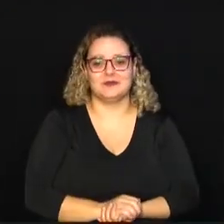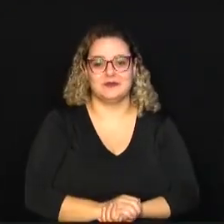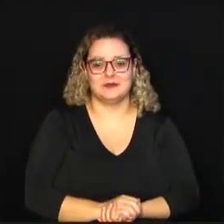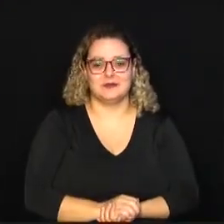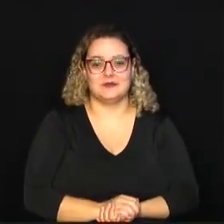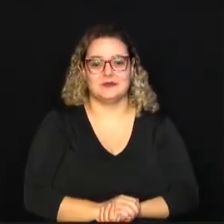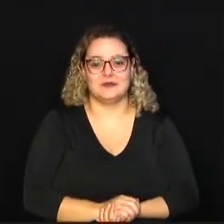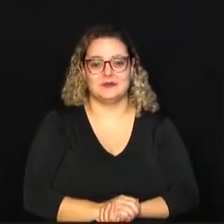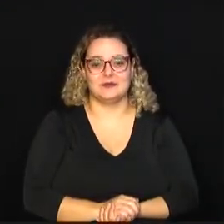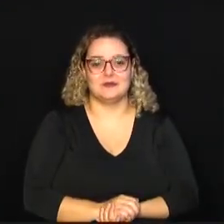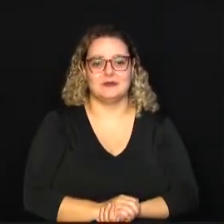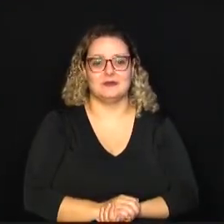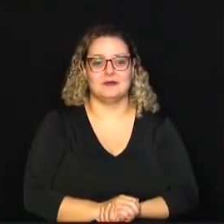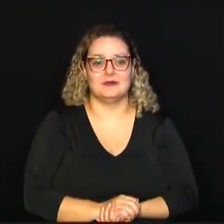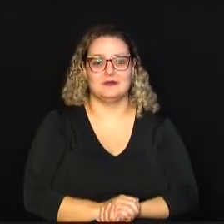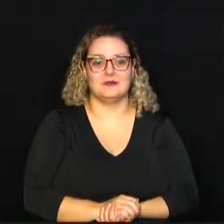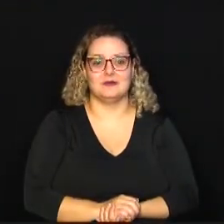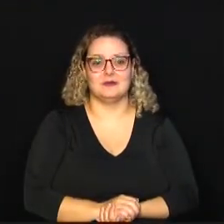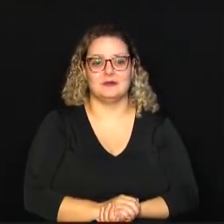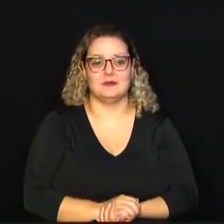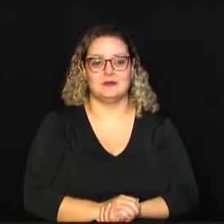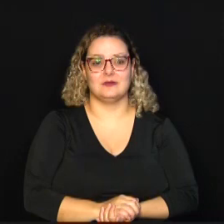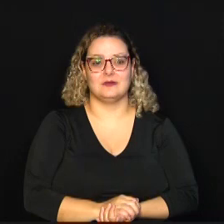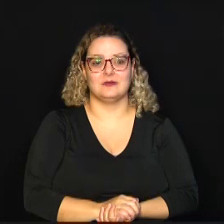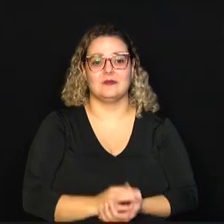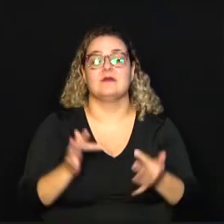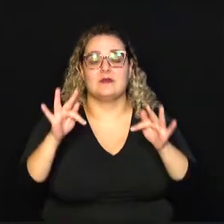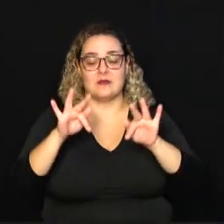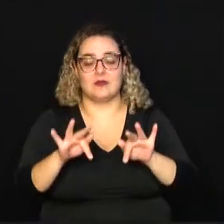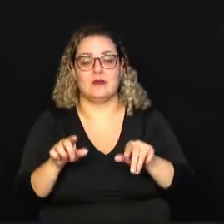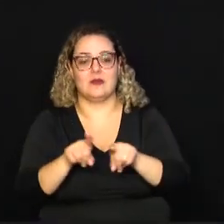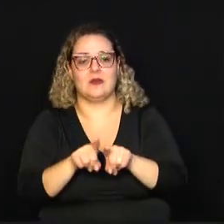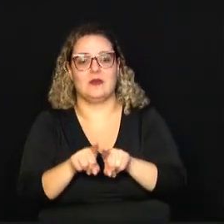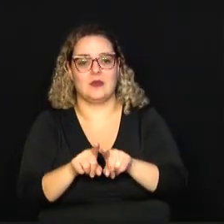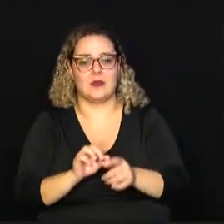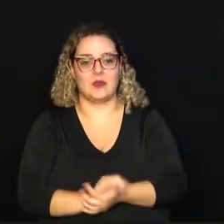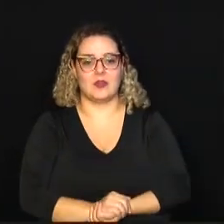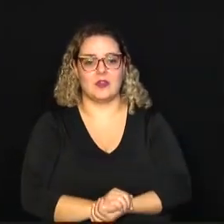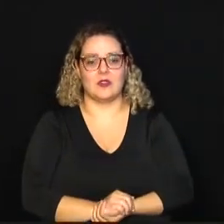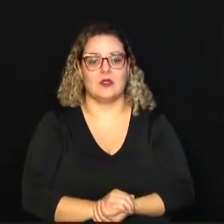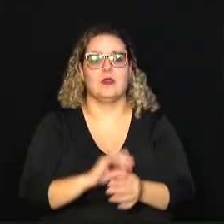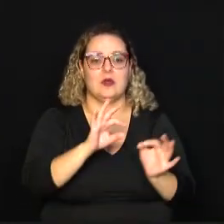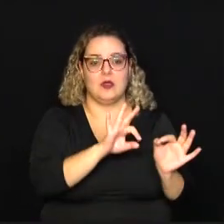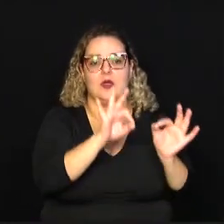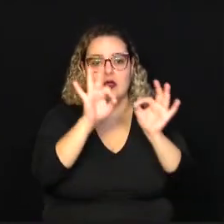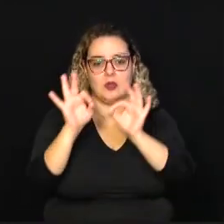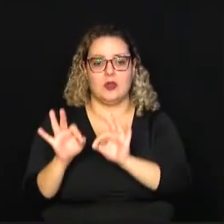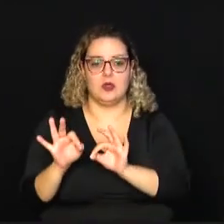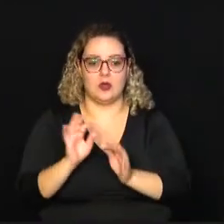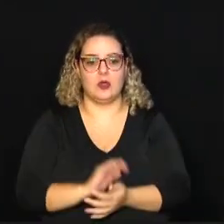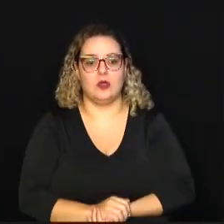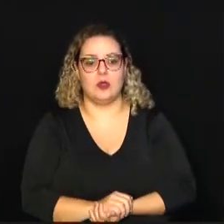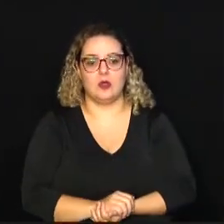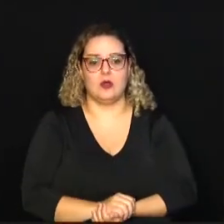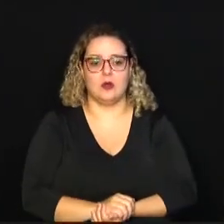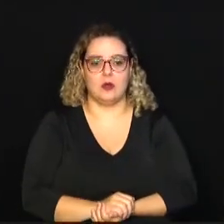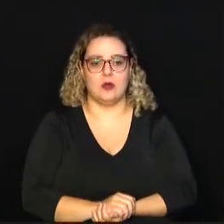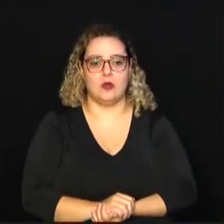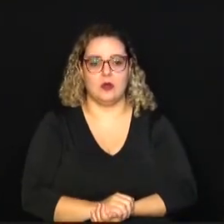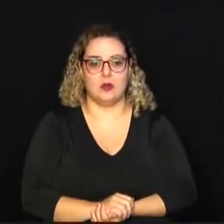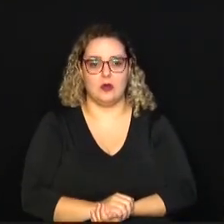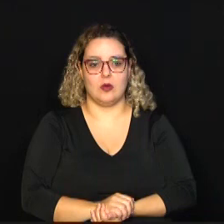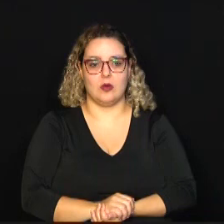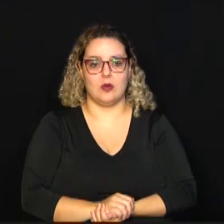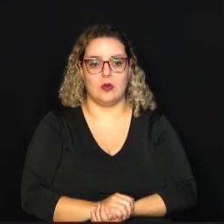A gente está indo aqui para o encerramento. Eu quero agradecer, né, quem acompanhou a gente até agora.